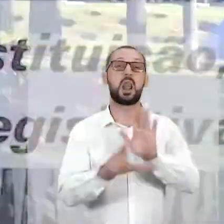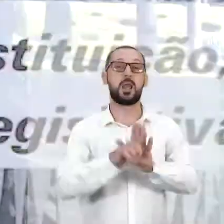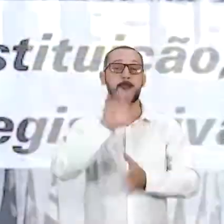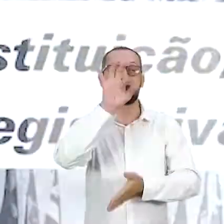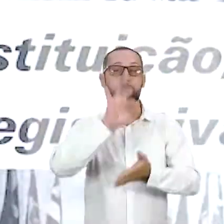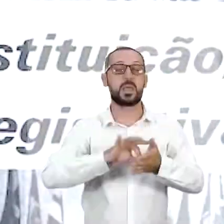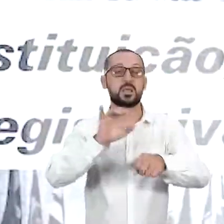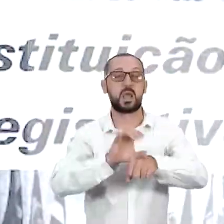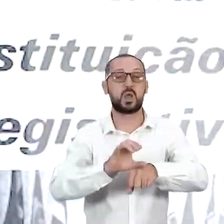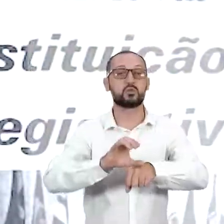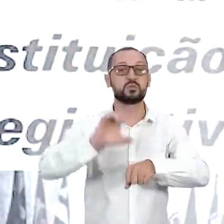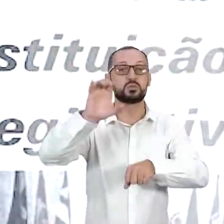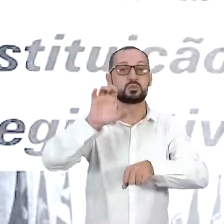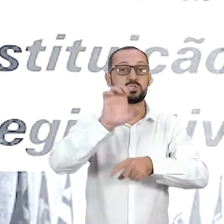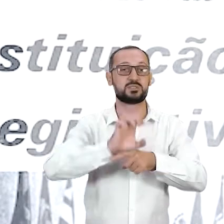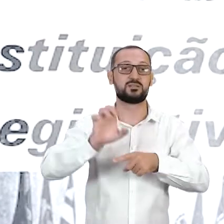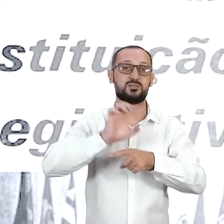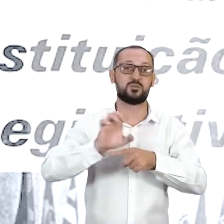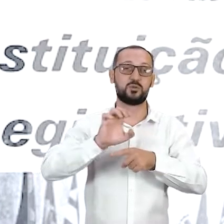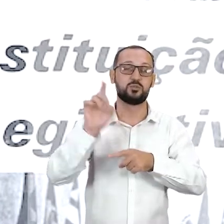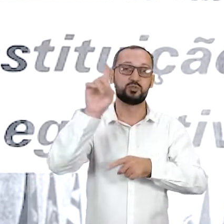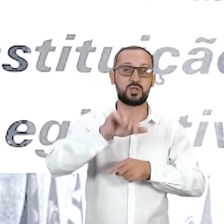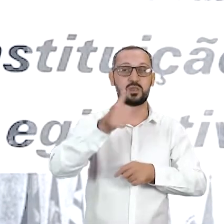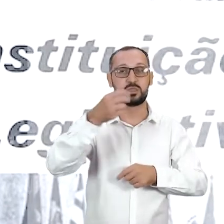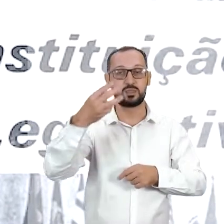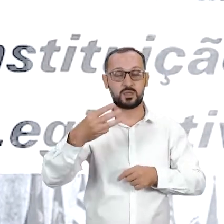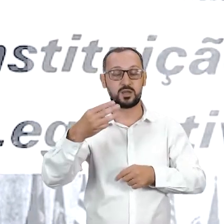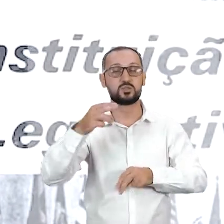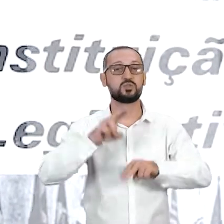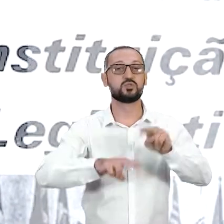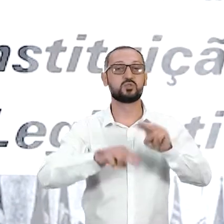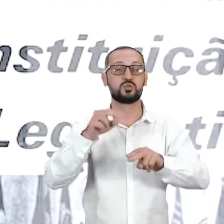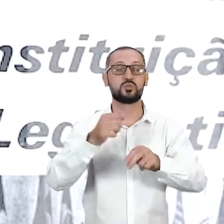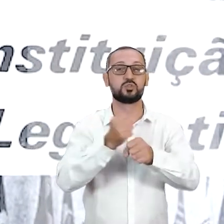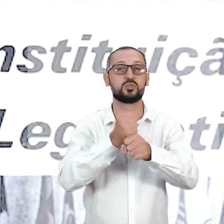da primeira Constituição Estadual em 13 de junho de